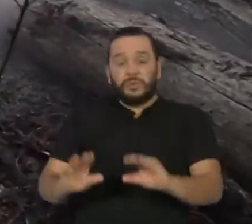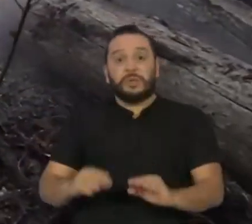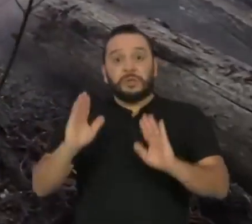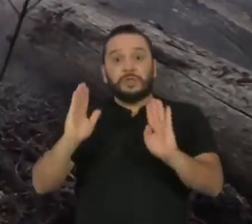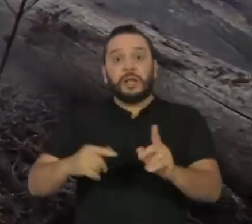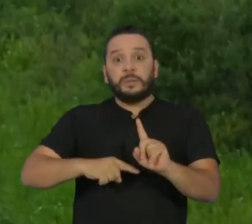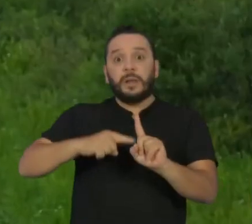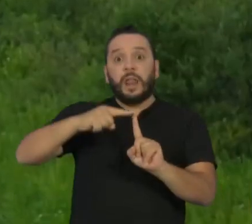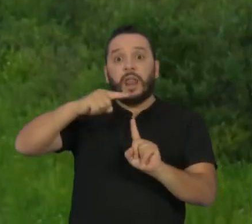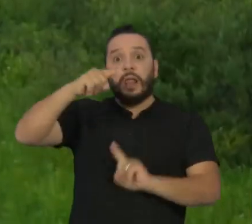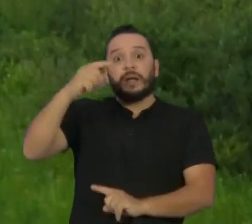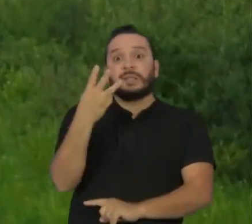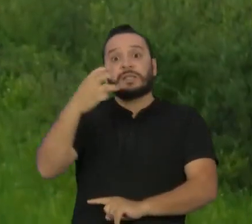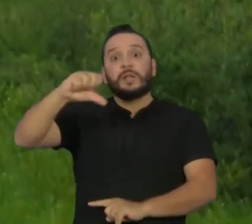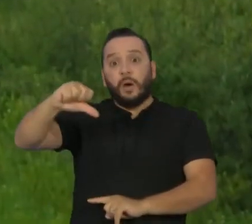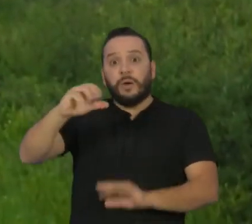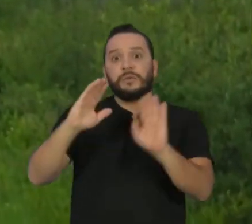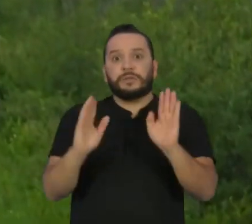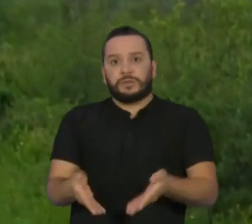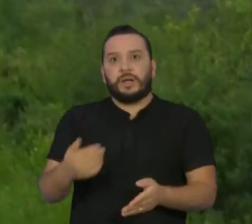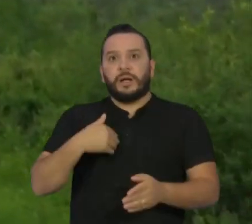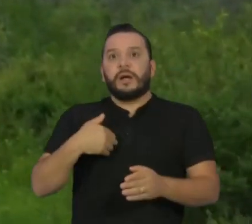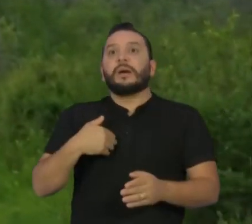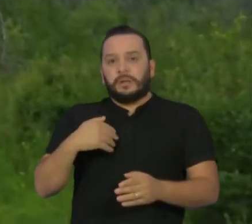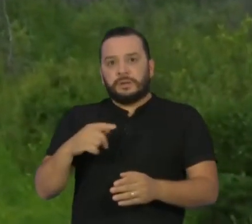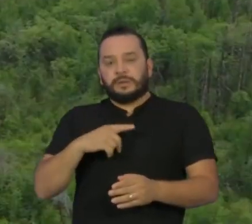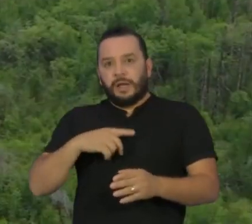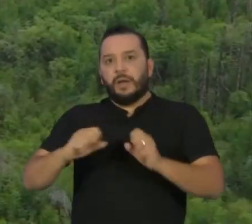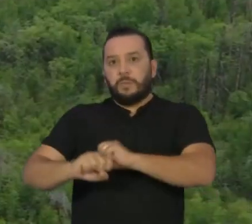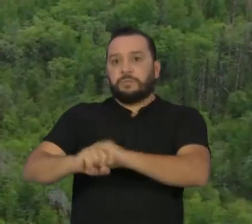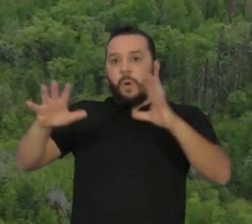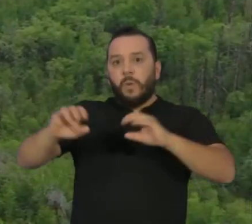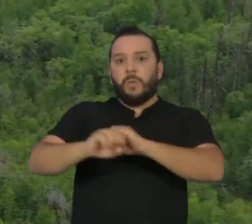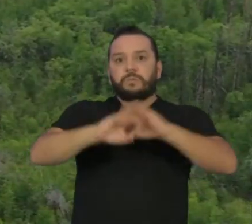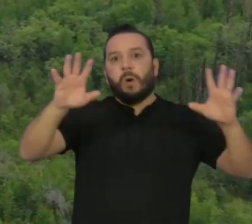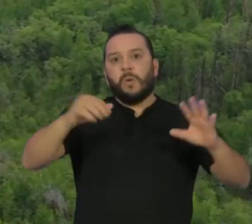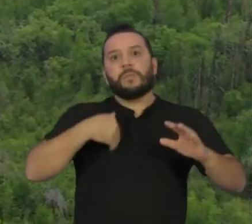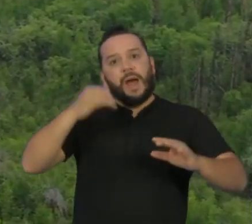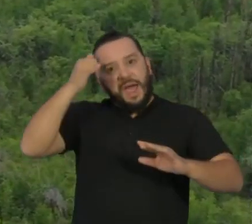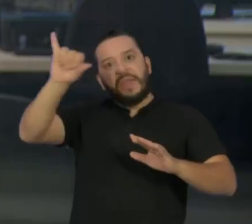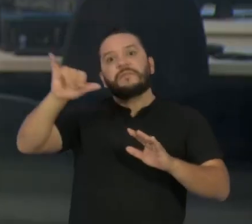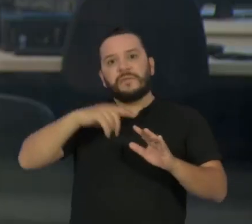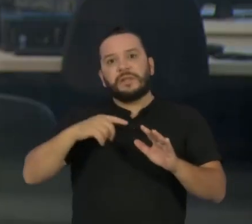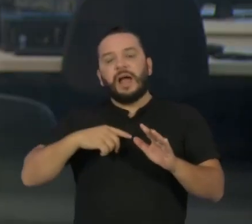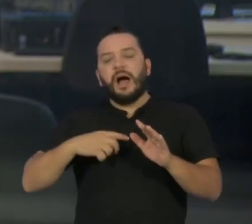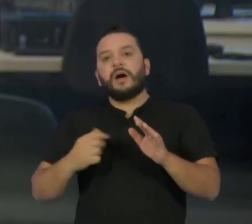graus Celsius. Explosões controladas estão sendo usadas para combater as chamas.